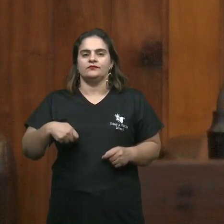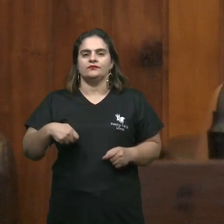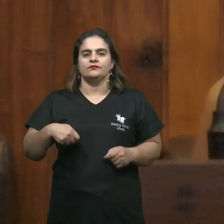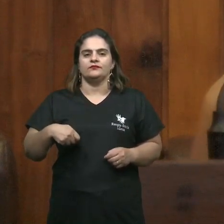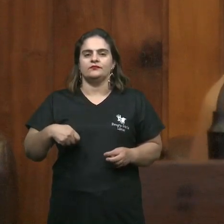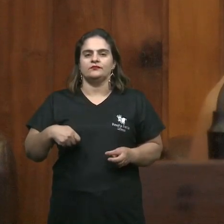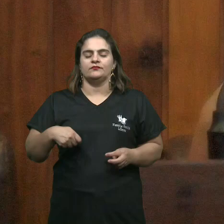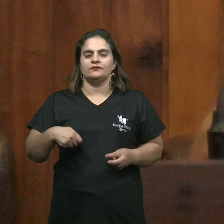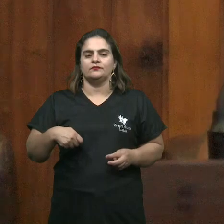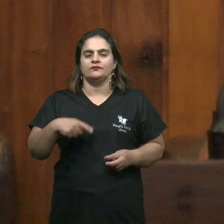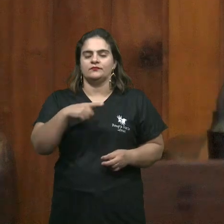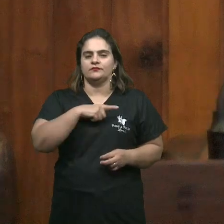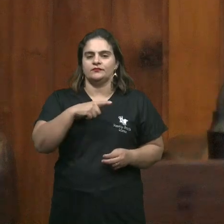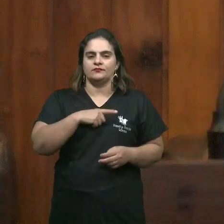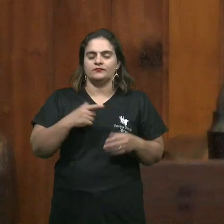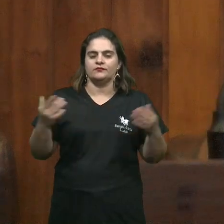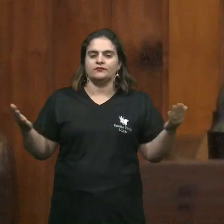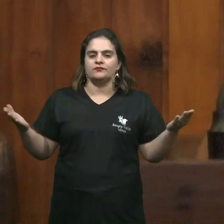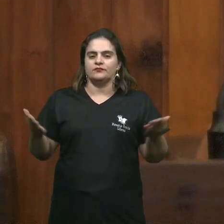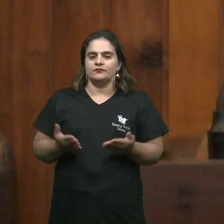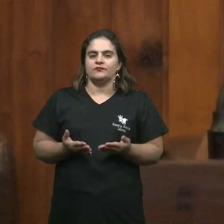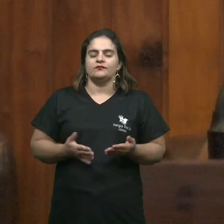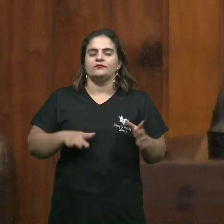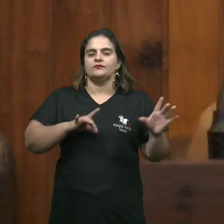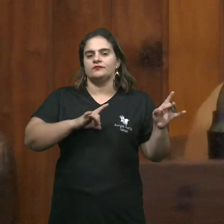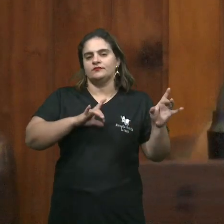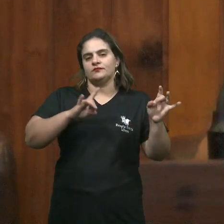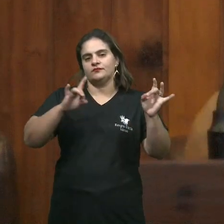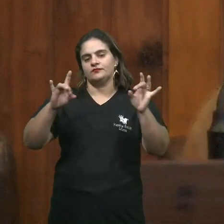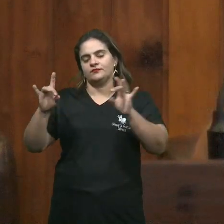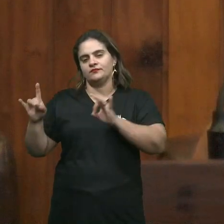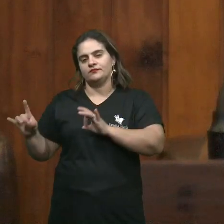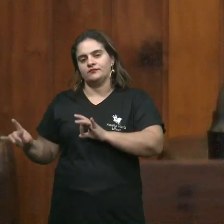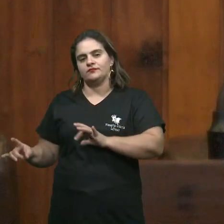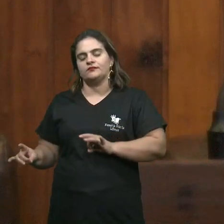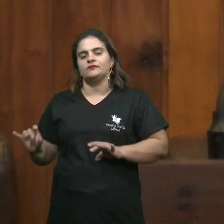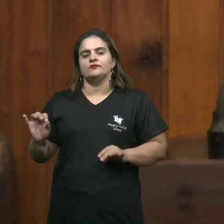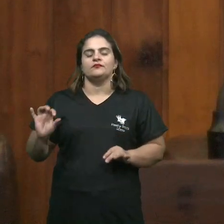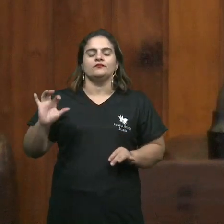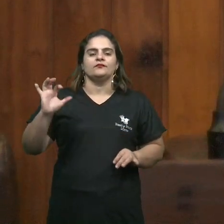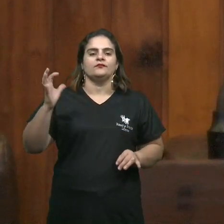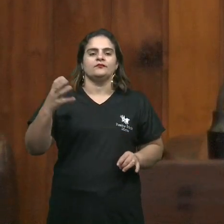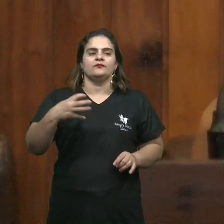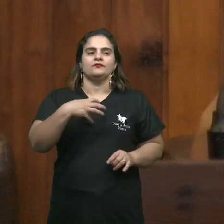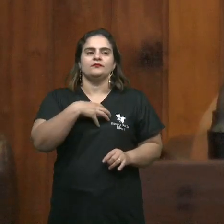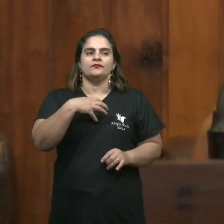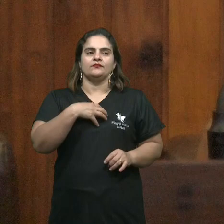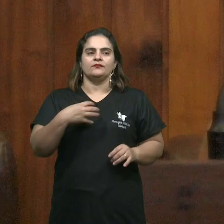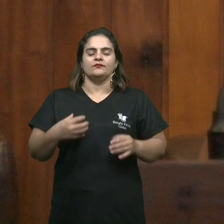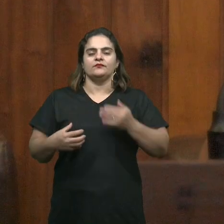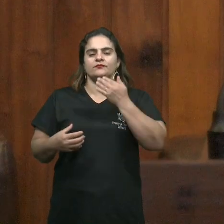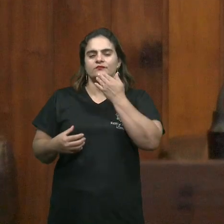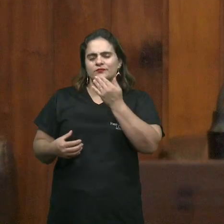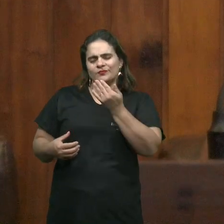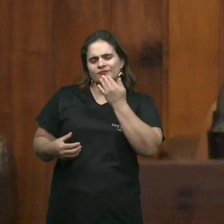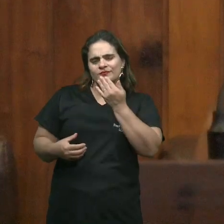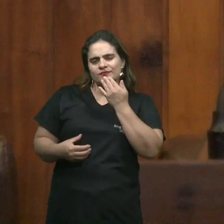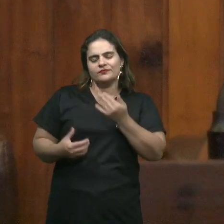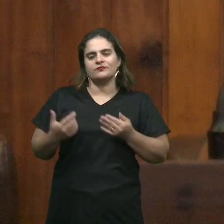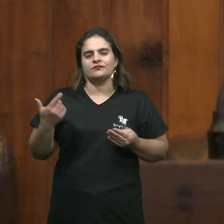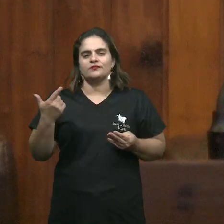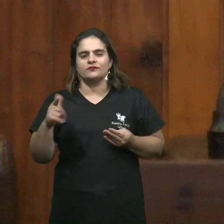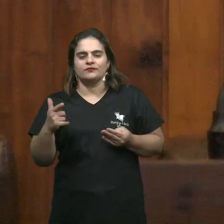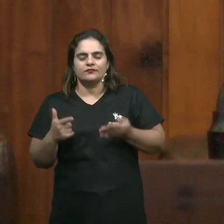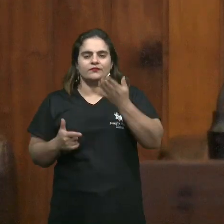elas não fiquem com essa clemência, porque, todo dia, eu tenho certeza, a gente vê, acompanha, fica uma clemência porque não tem a